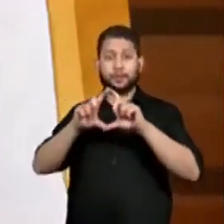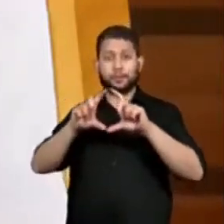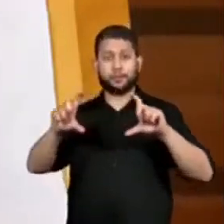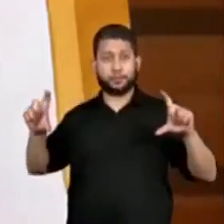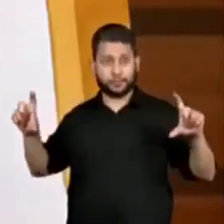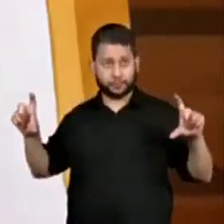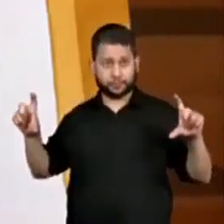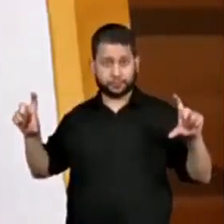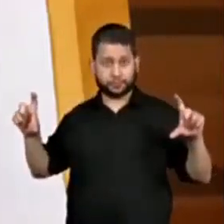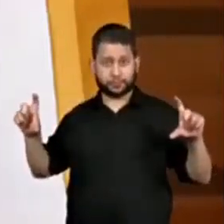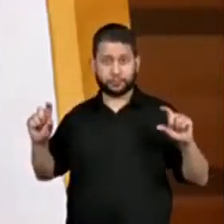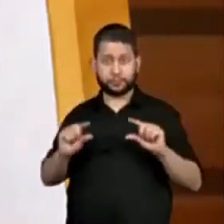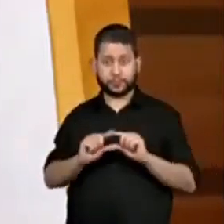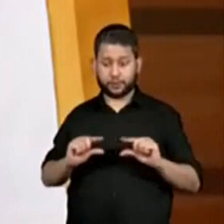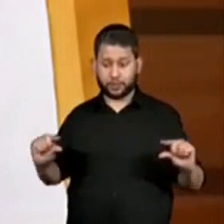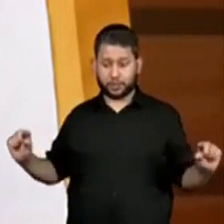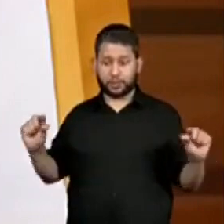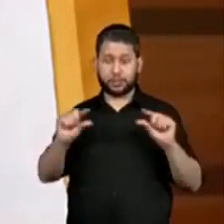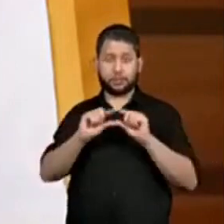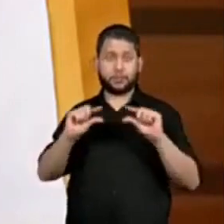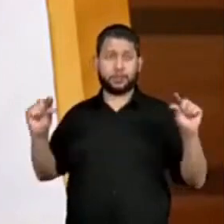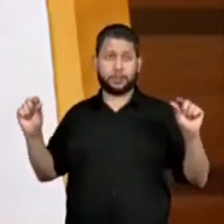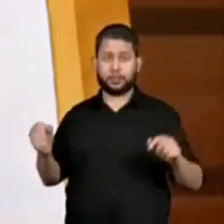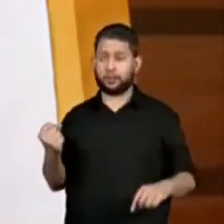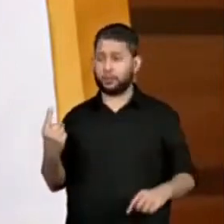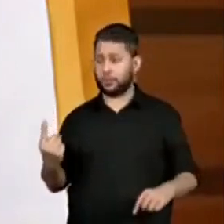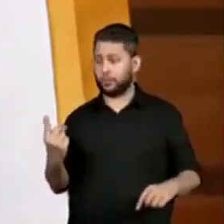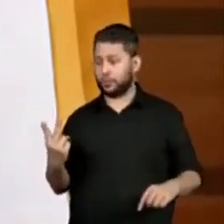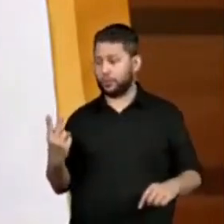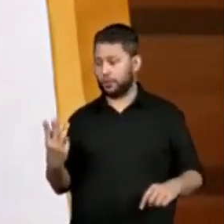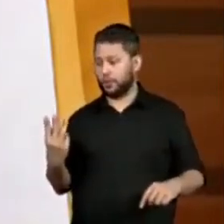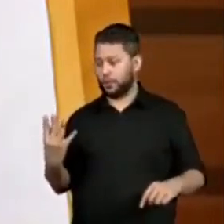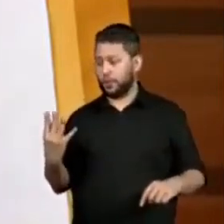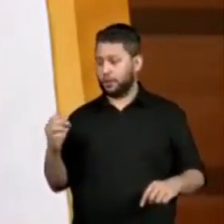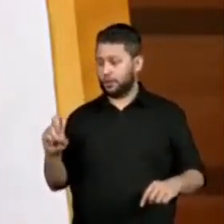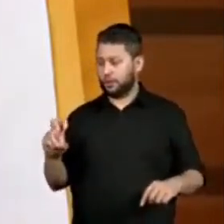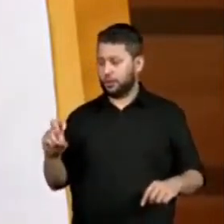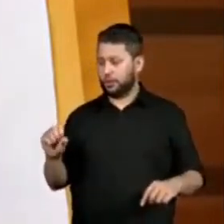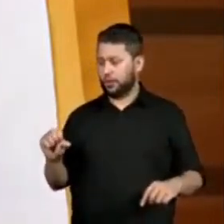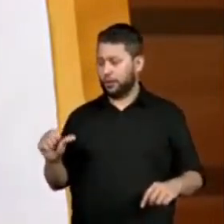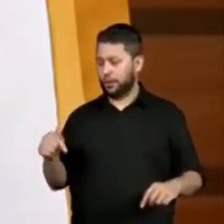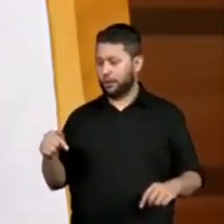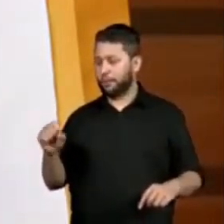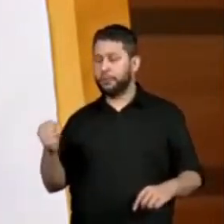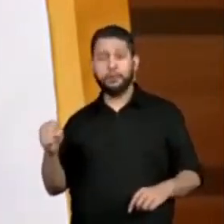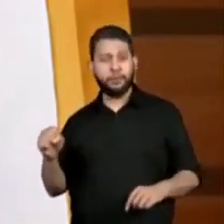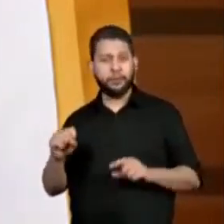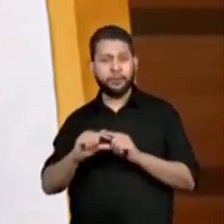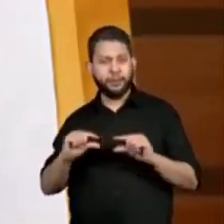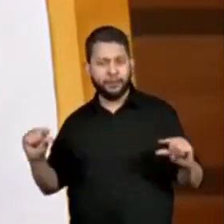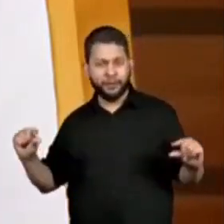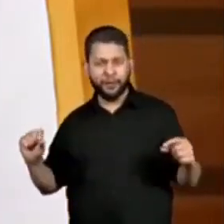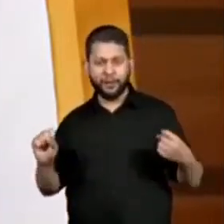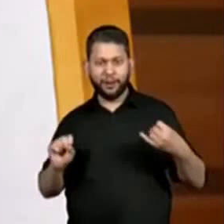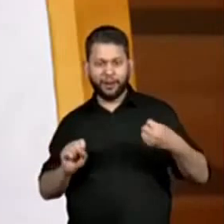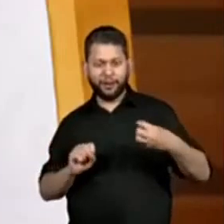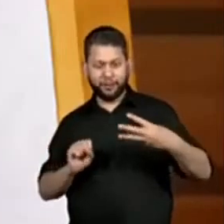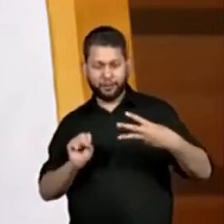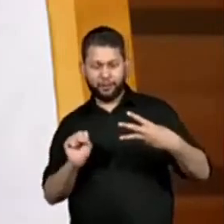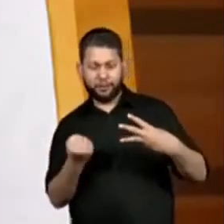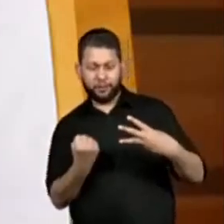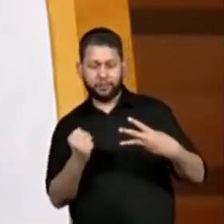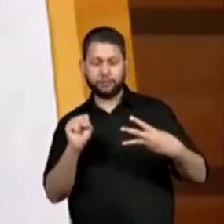fileira o 123456789 isso quer dizer que as demais também tem